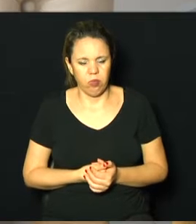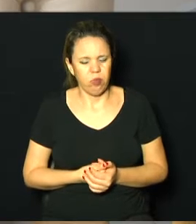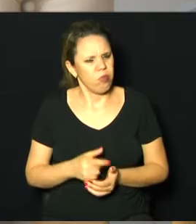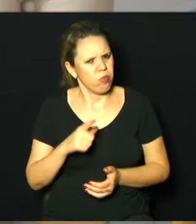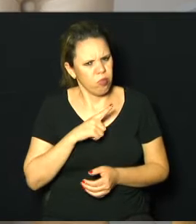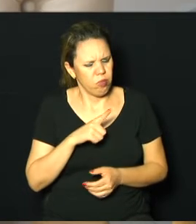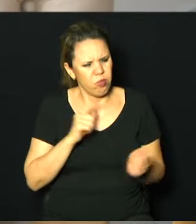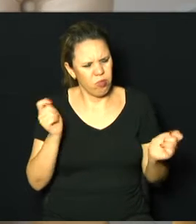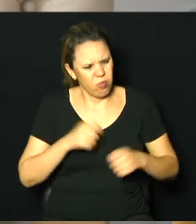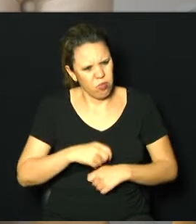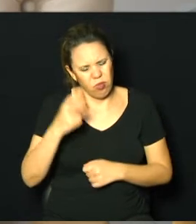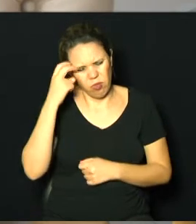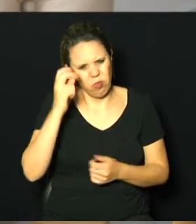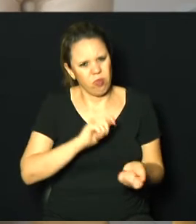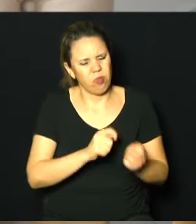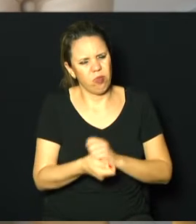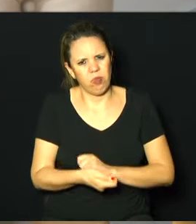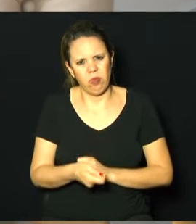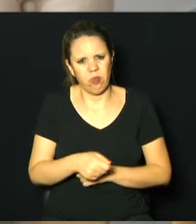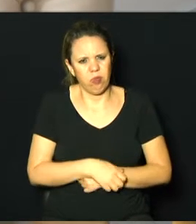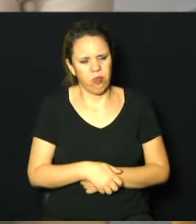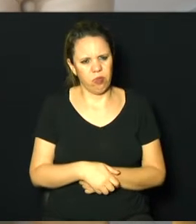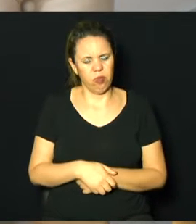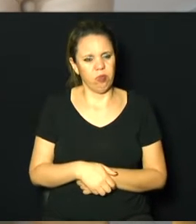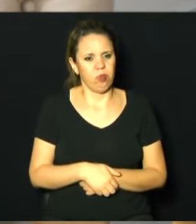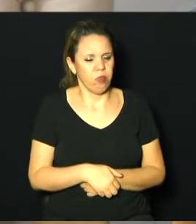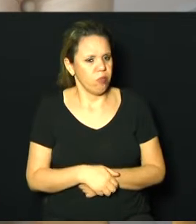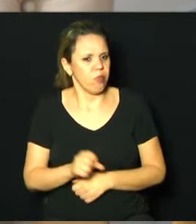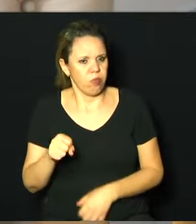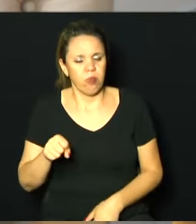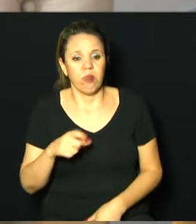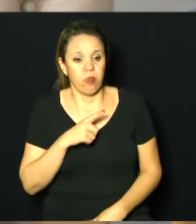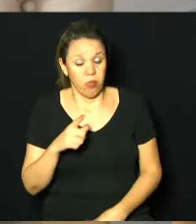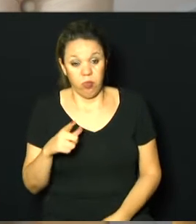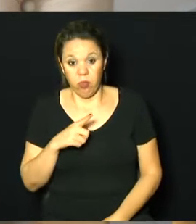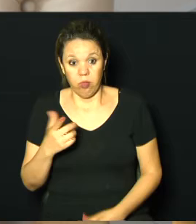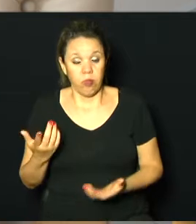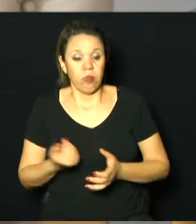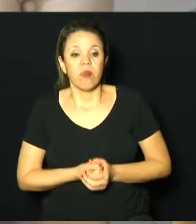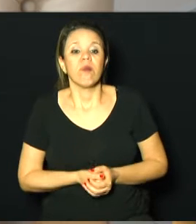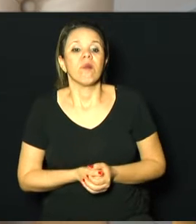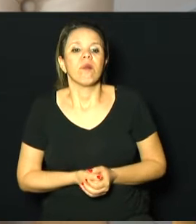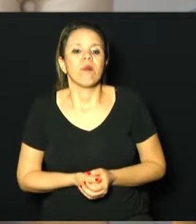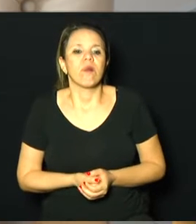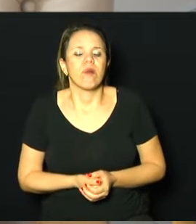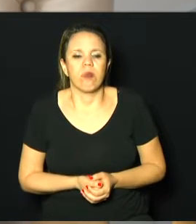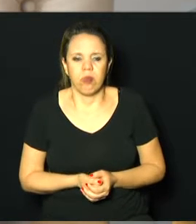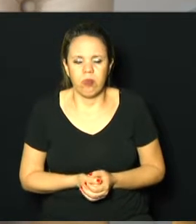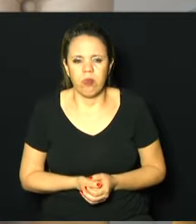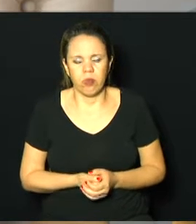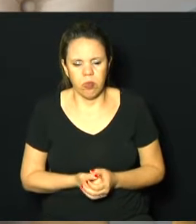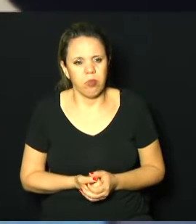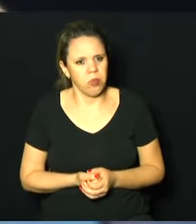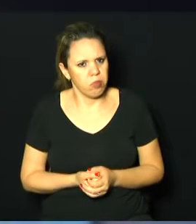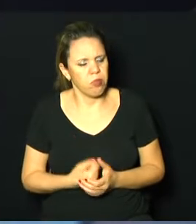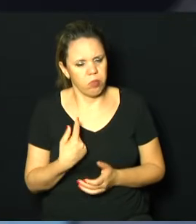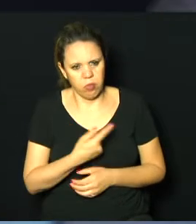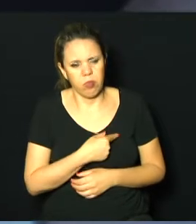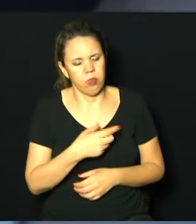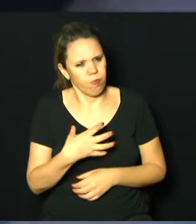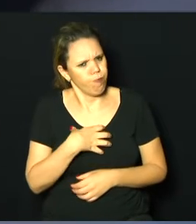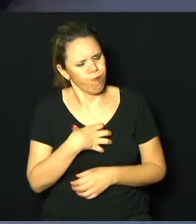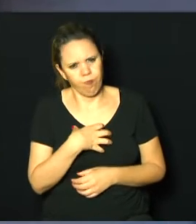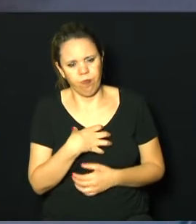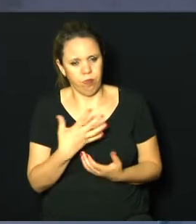gente tem essa capacidade de adaptação? Sim, nós temos a capacidade de adaptação. A gente